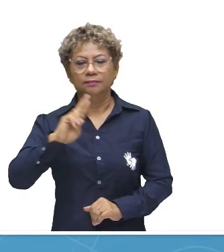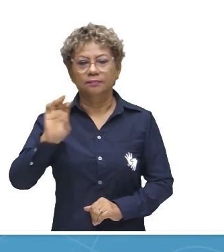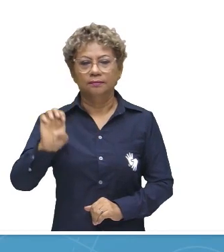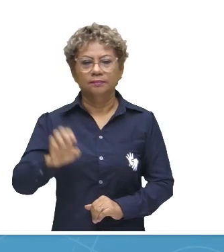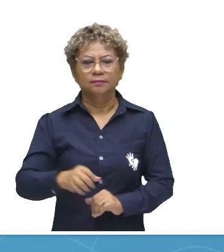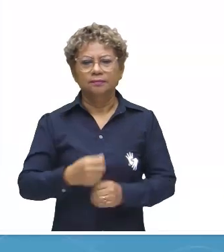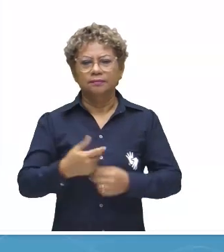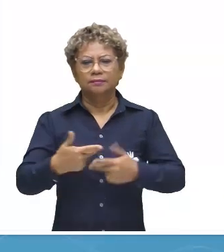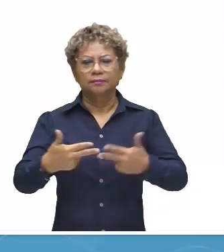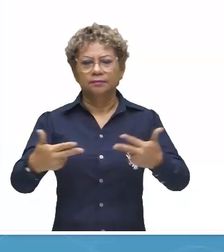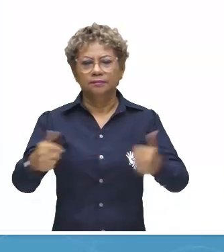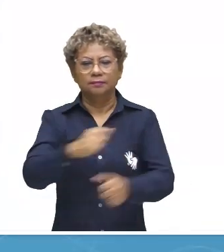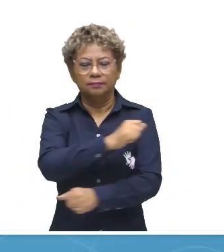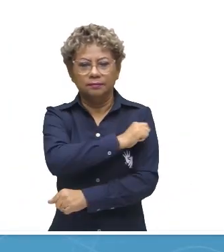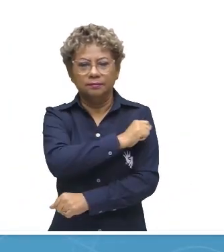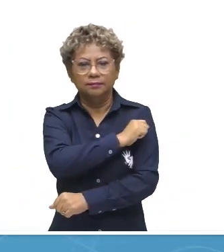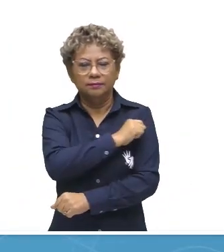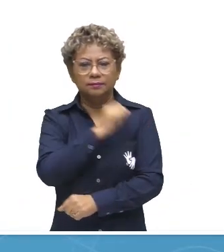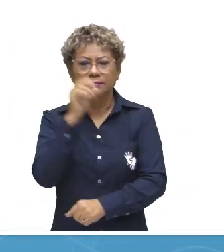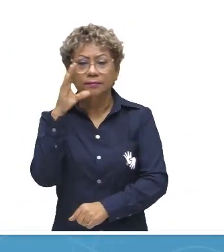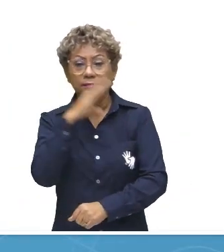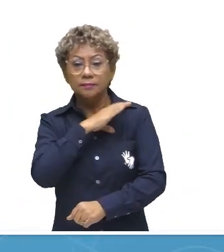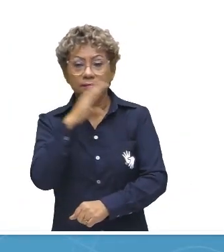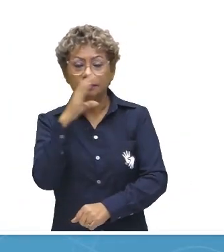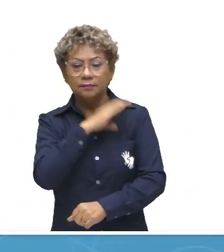Muita gente mais participando aqui, só que está muito rápido.